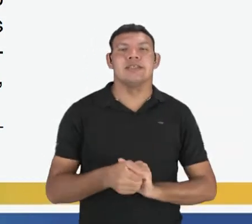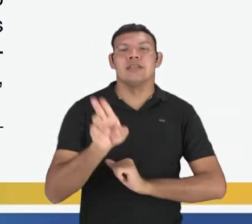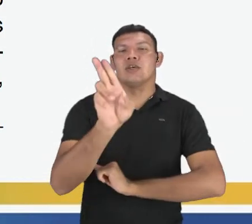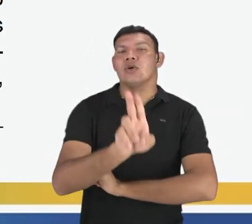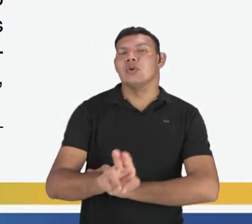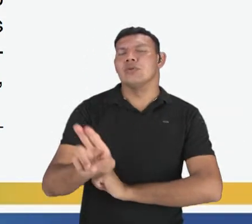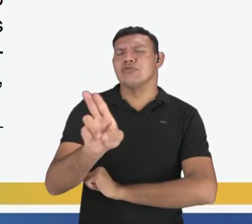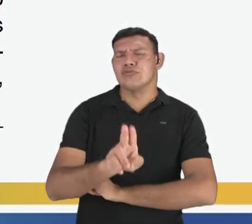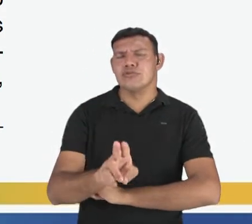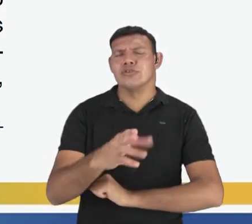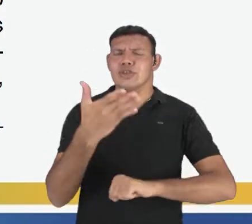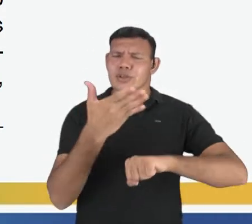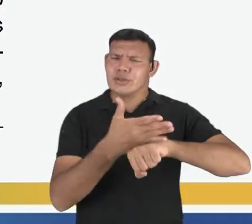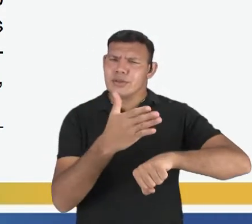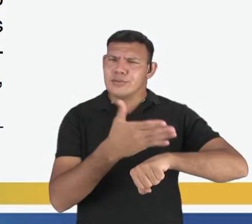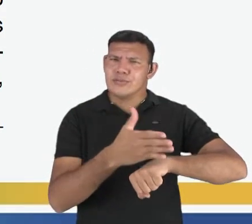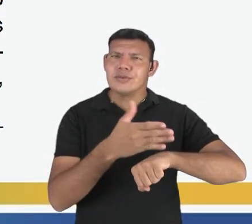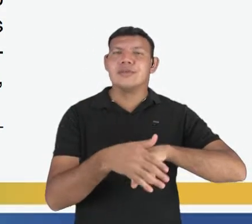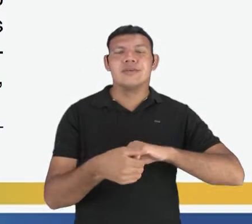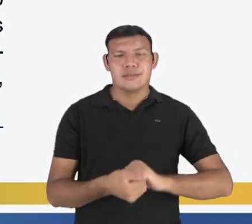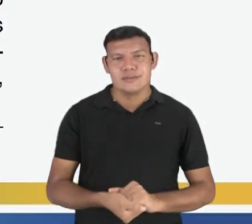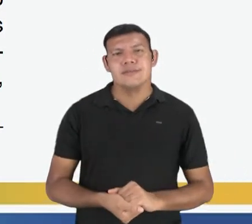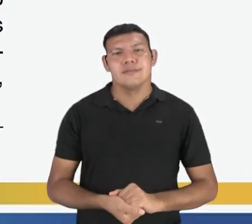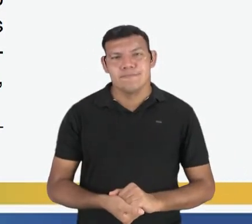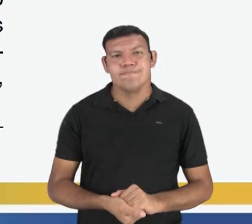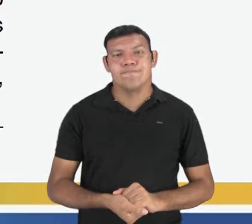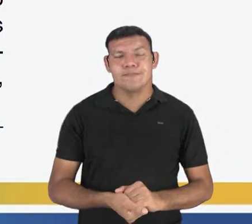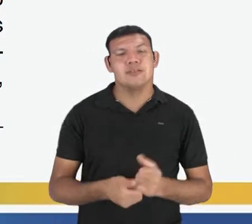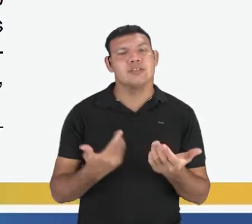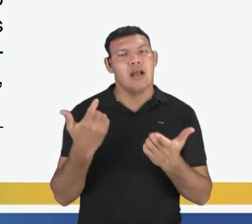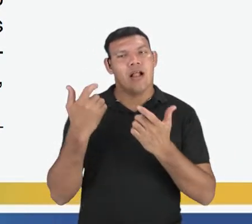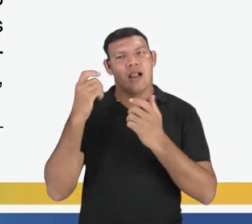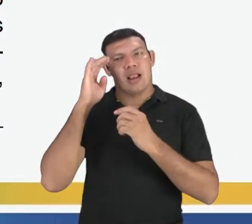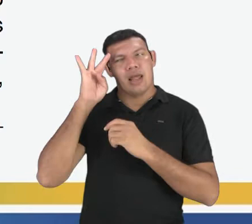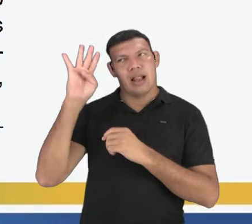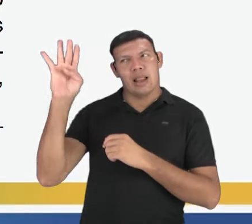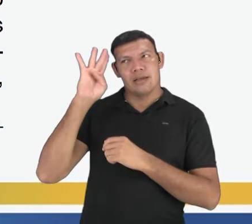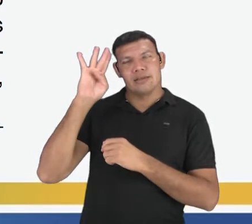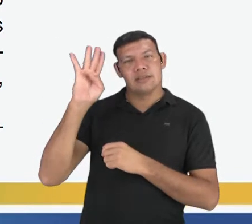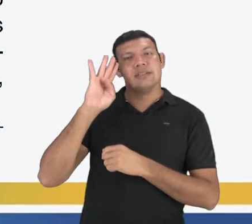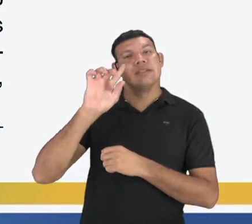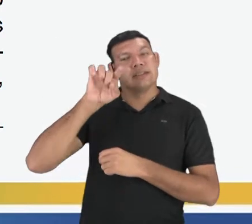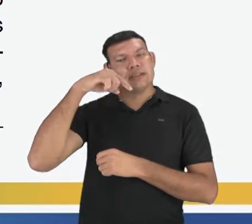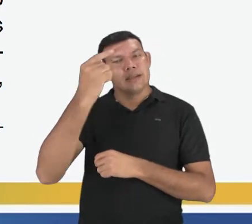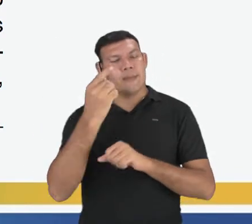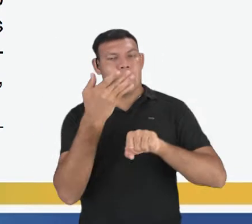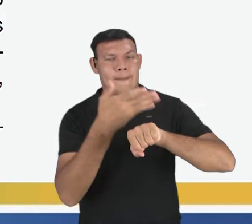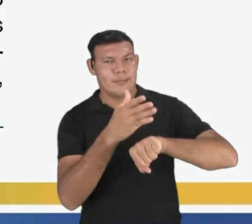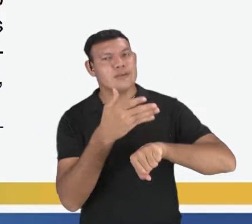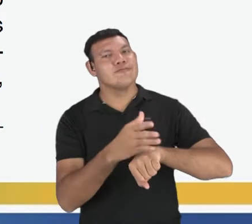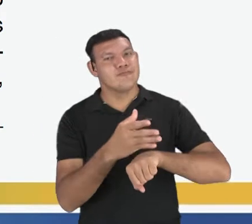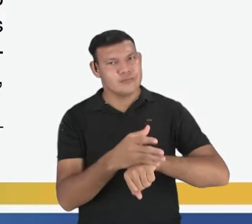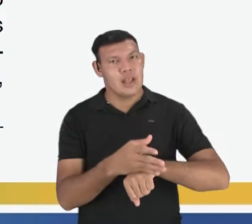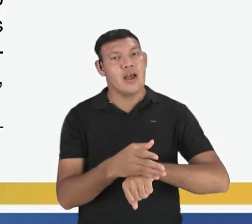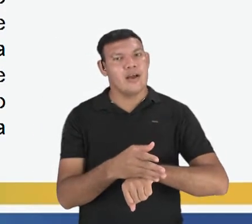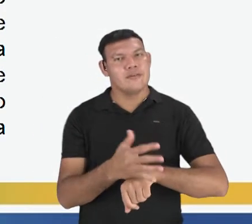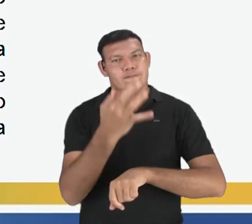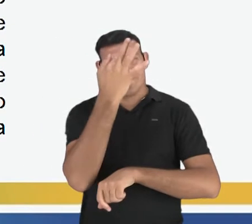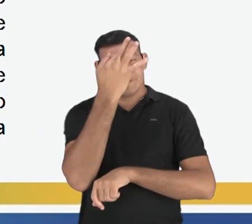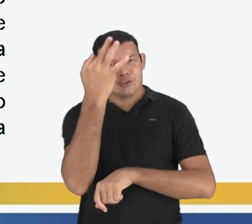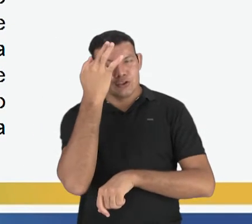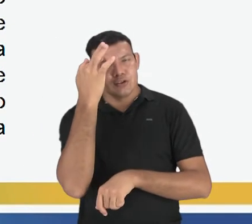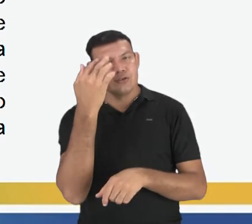seja, usar aquilo na prática, ou seja, estudar muita teoria e vai colocar isso na prática. E isso é filosofia de